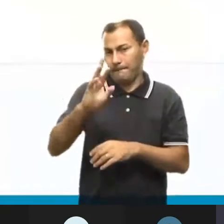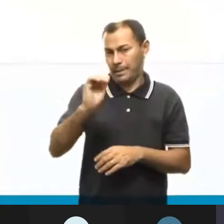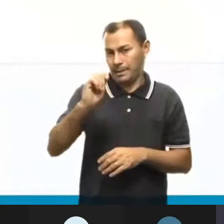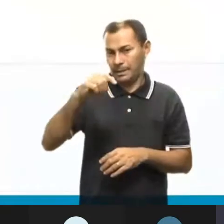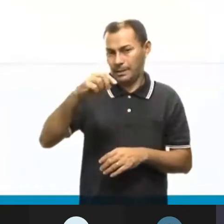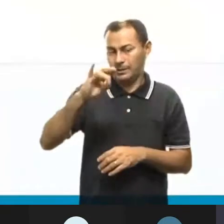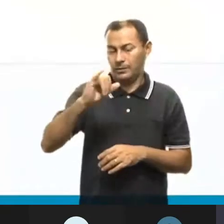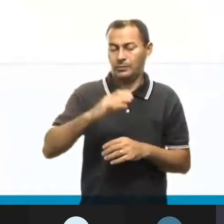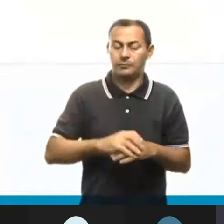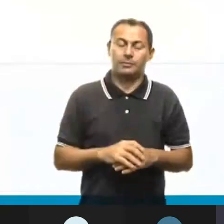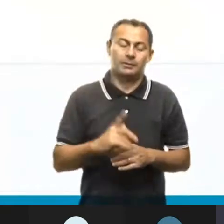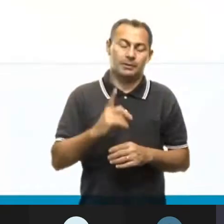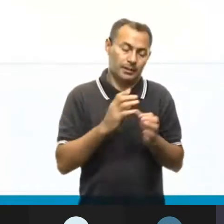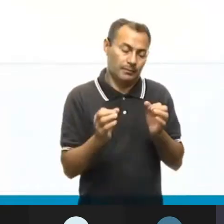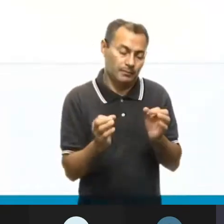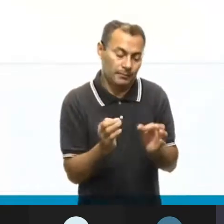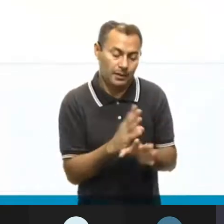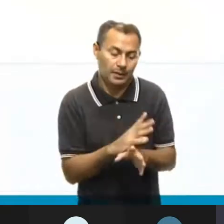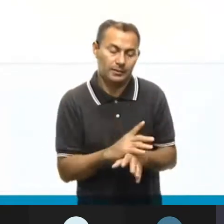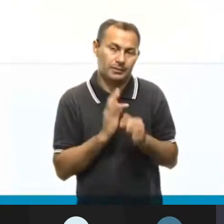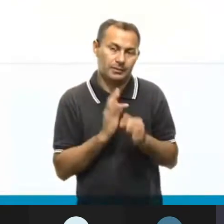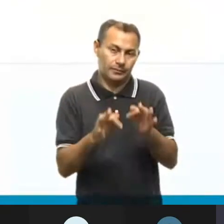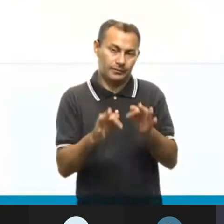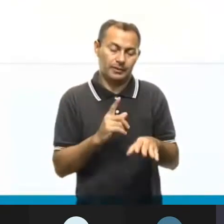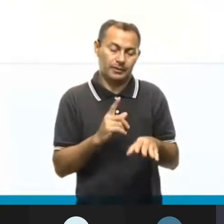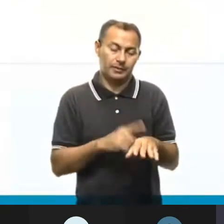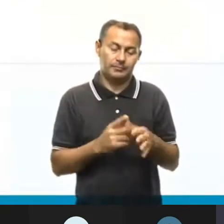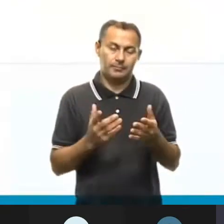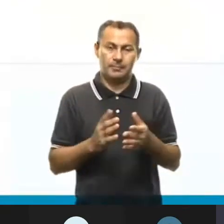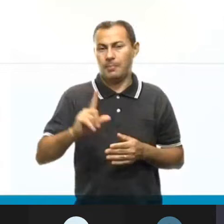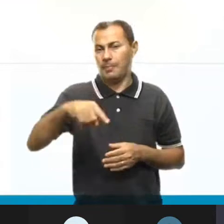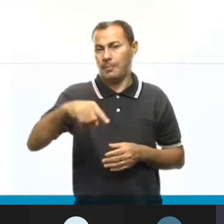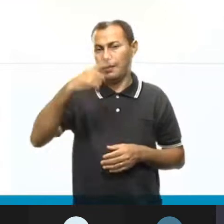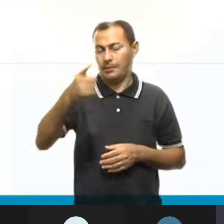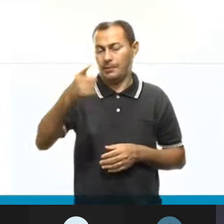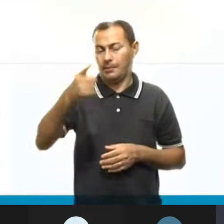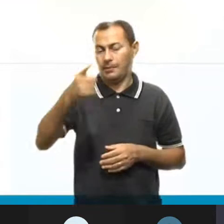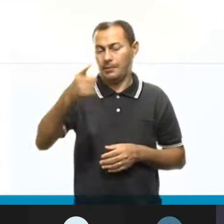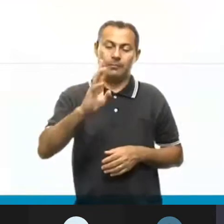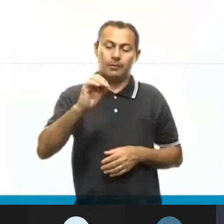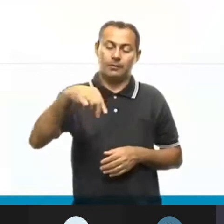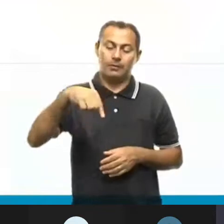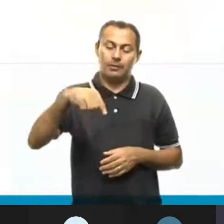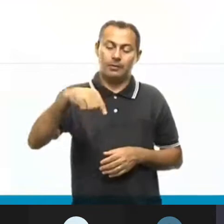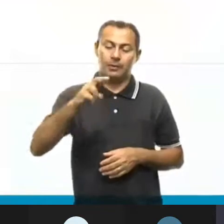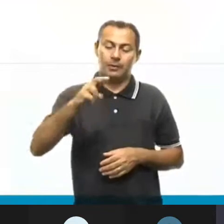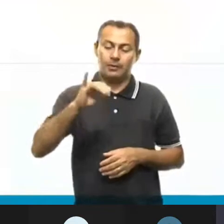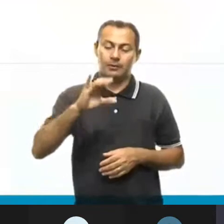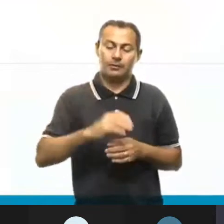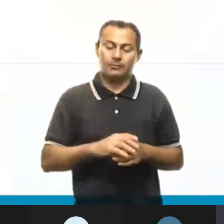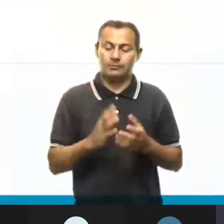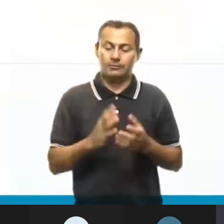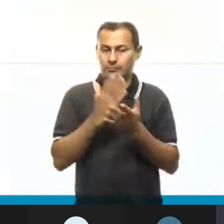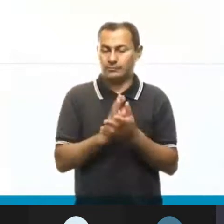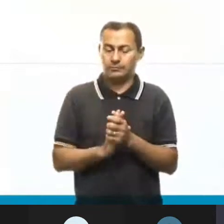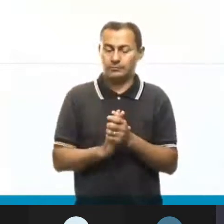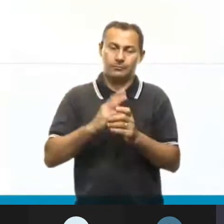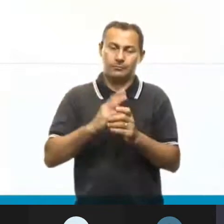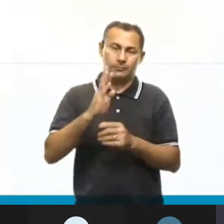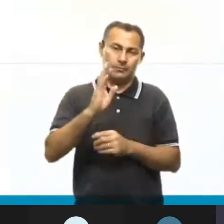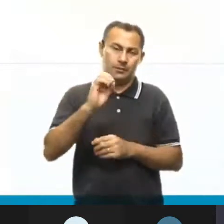né? Primeiro os bronquíolos terminais e depois esses bronquíolos terminais eles se ramificam